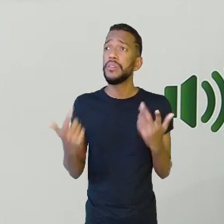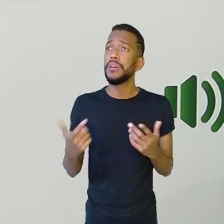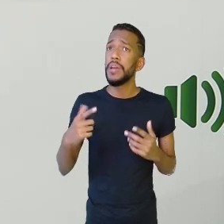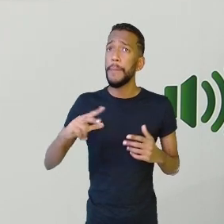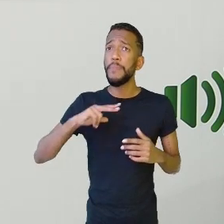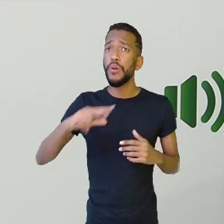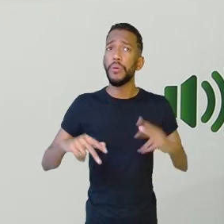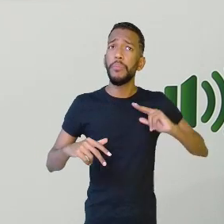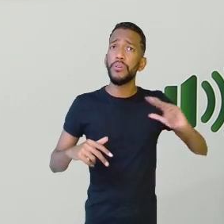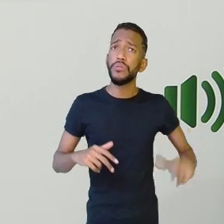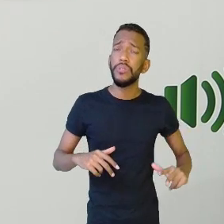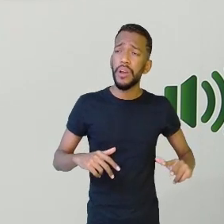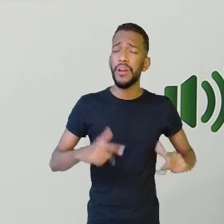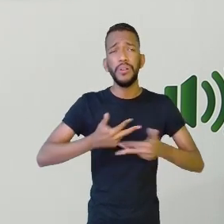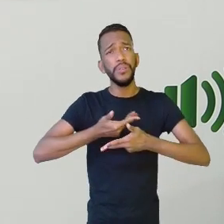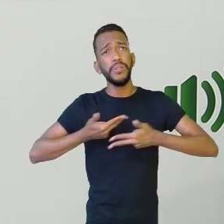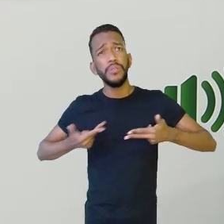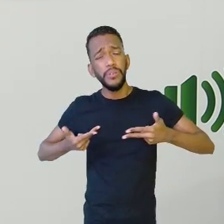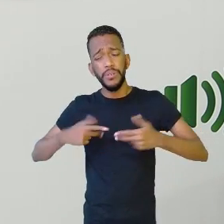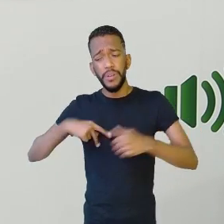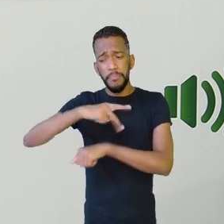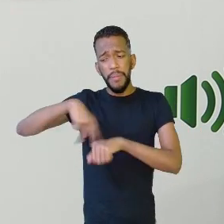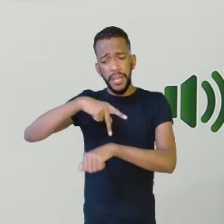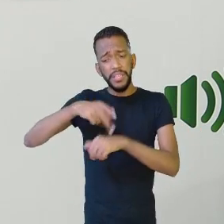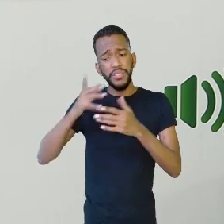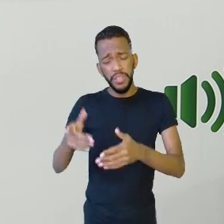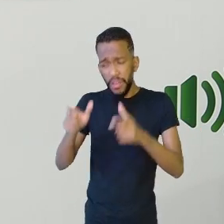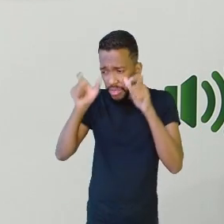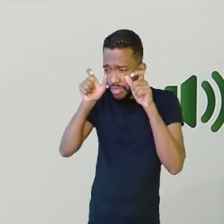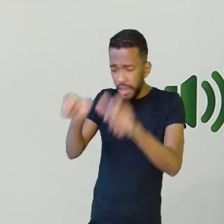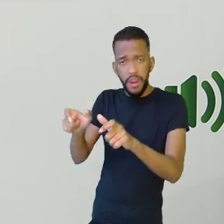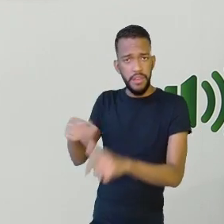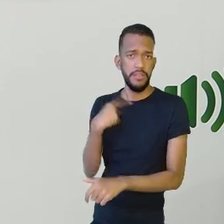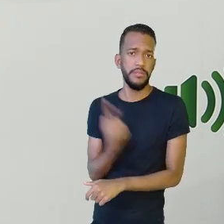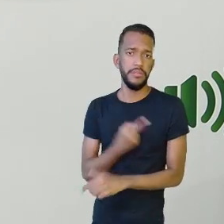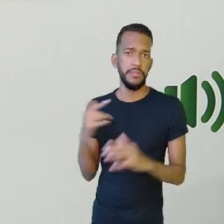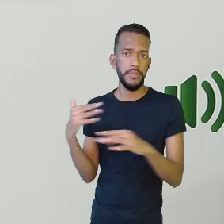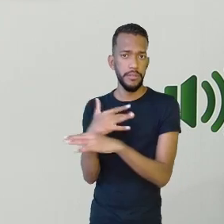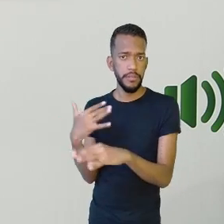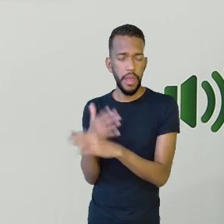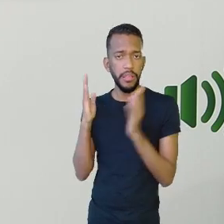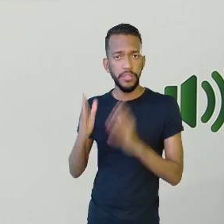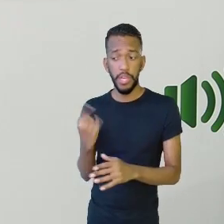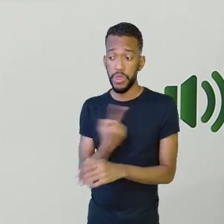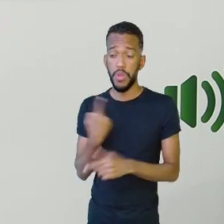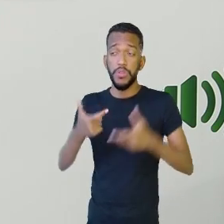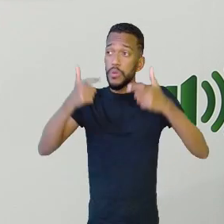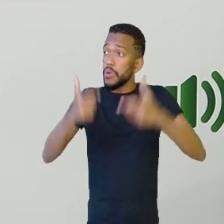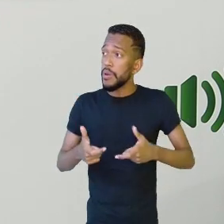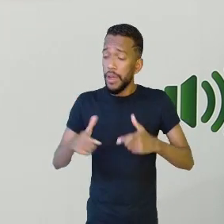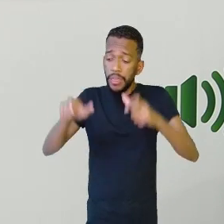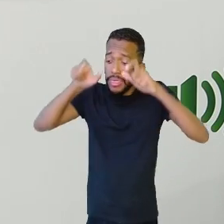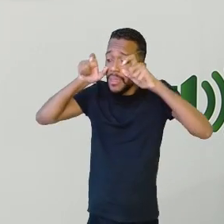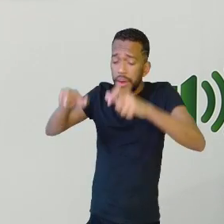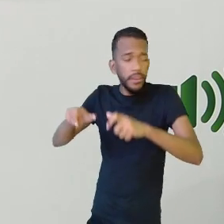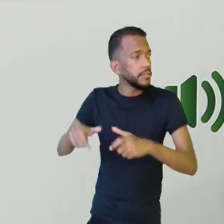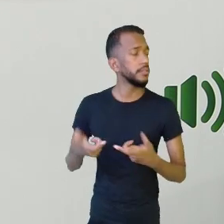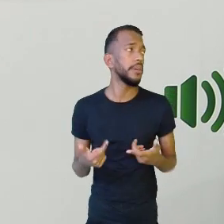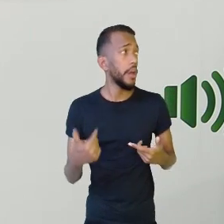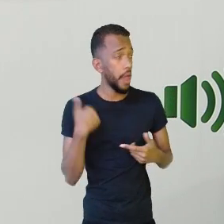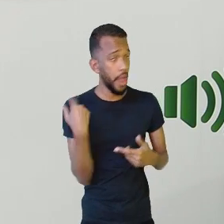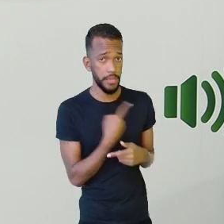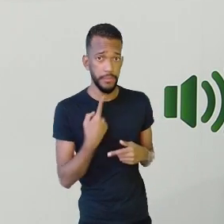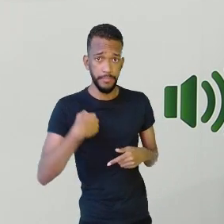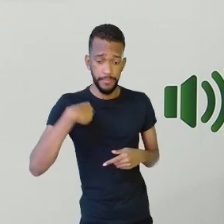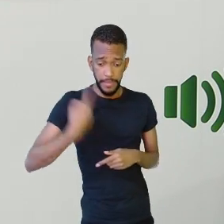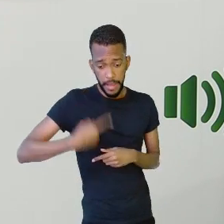em relação a tantos países que tinham interesse na nossa cidade, no nosso lugar. E daqui de Pernambuco